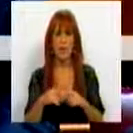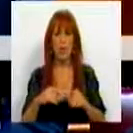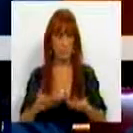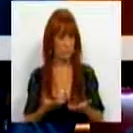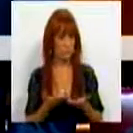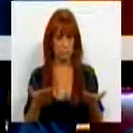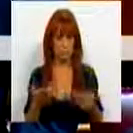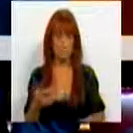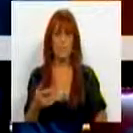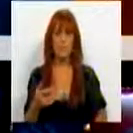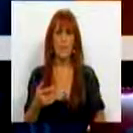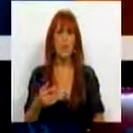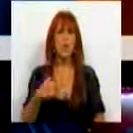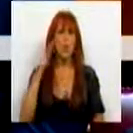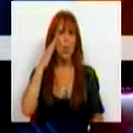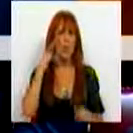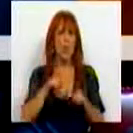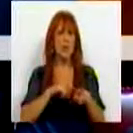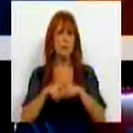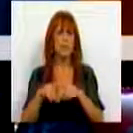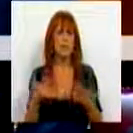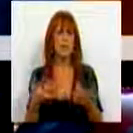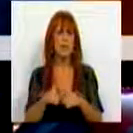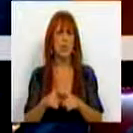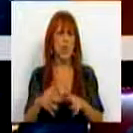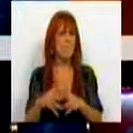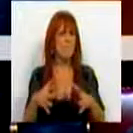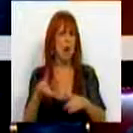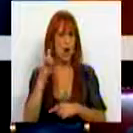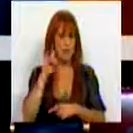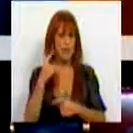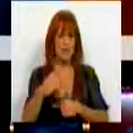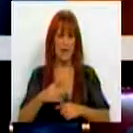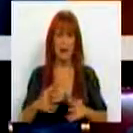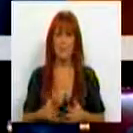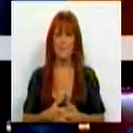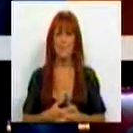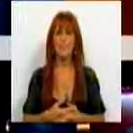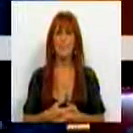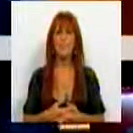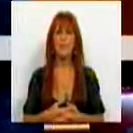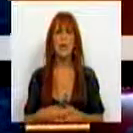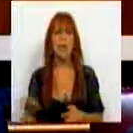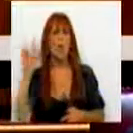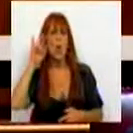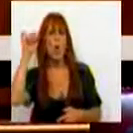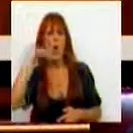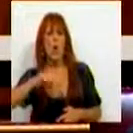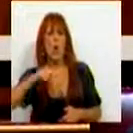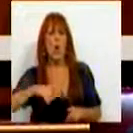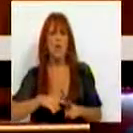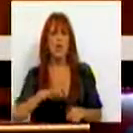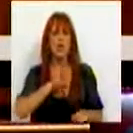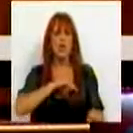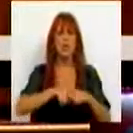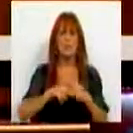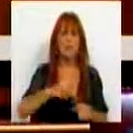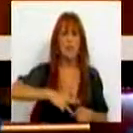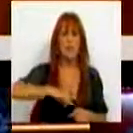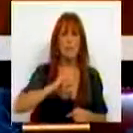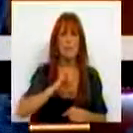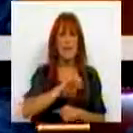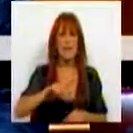cima e que eu acho que é politicamente da maior relevância. Ouvimos aqui o Sr. Deputado